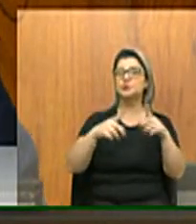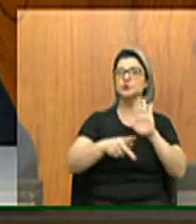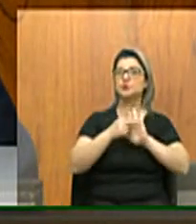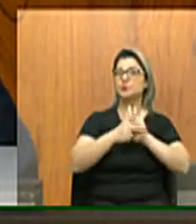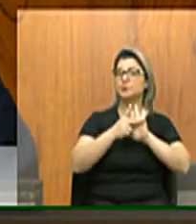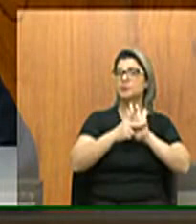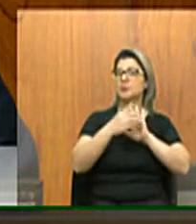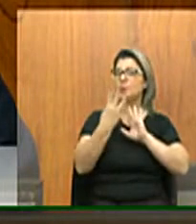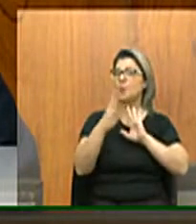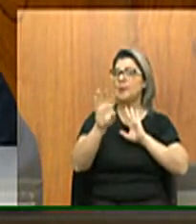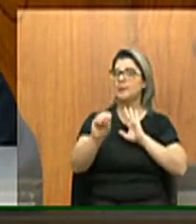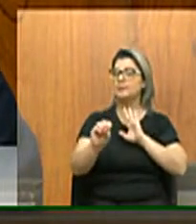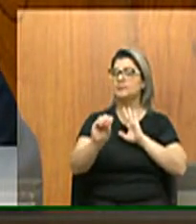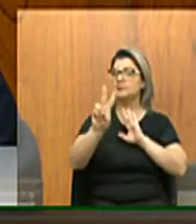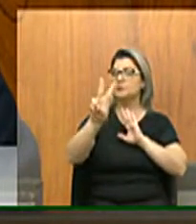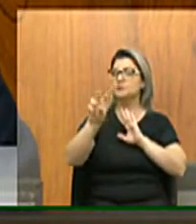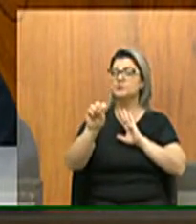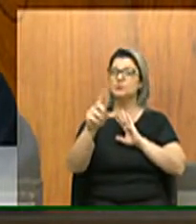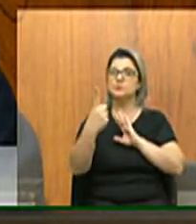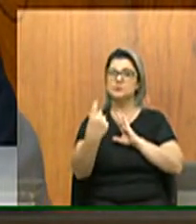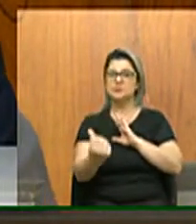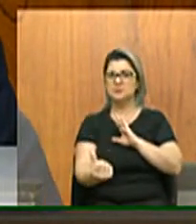projeto 40/2016,